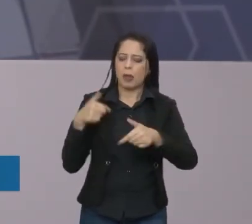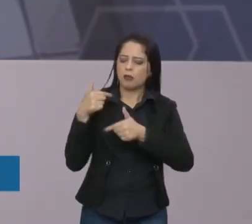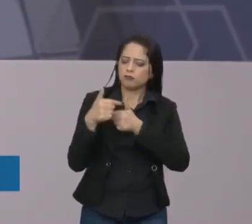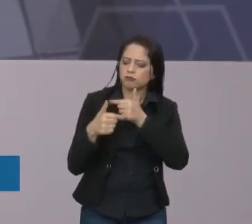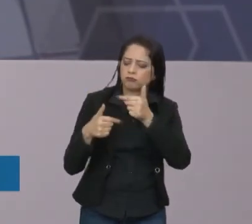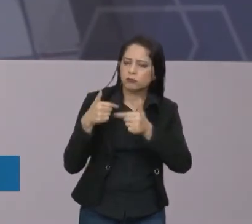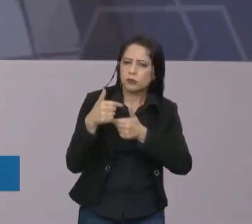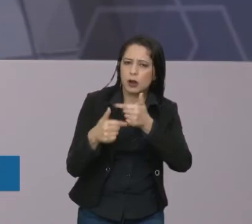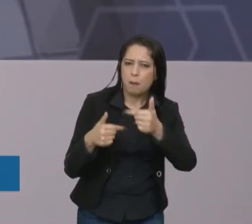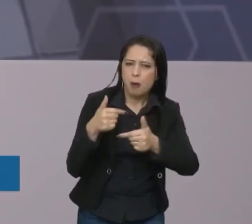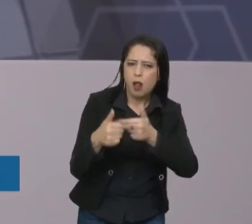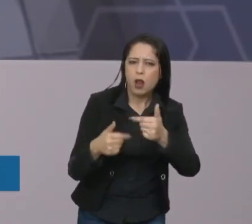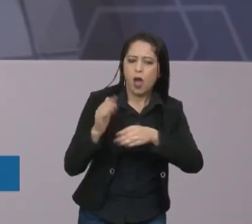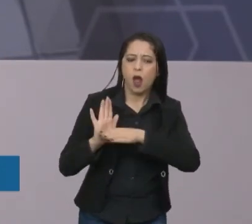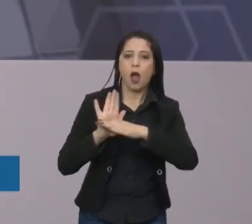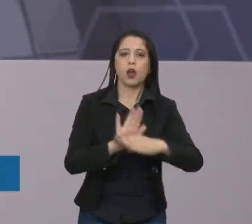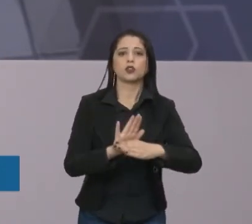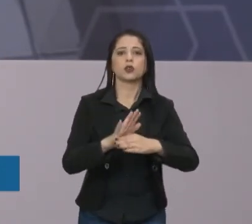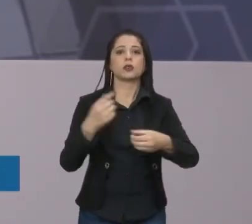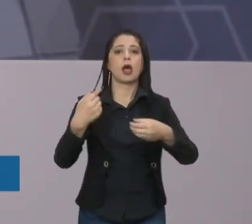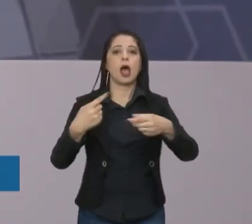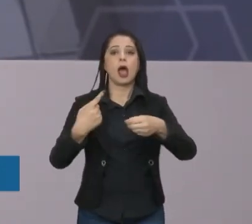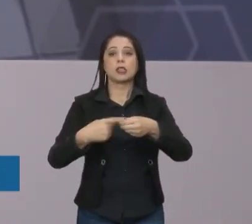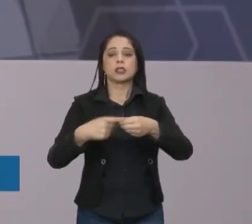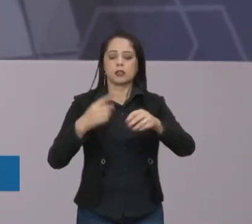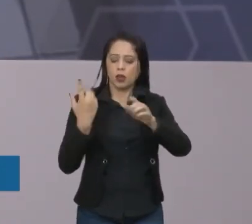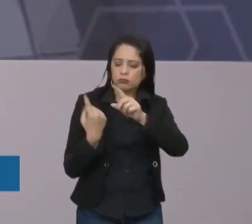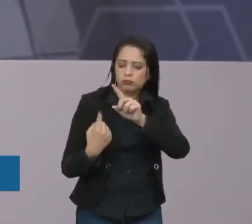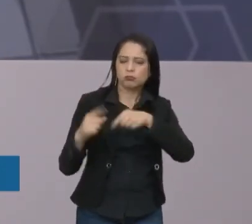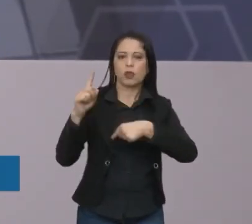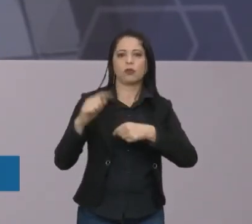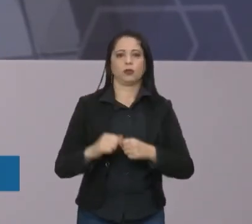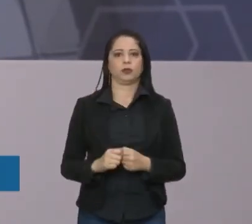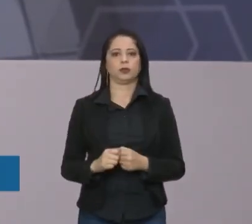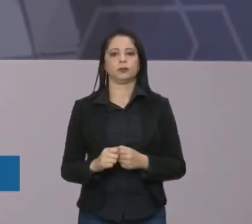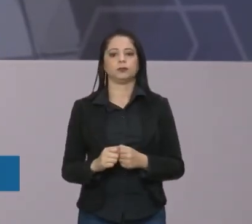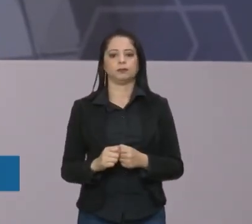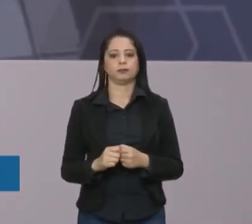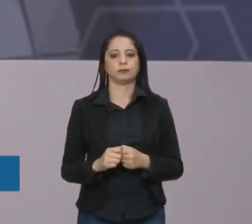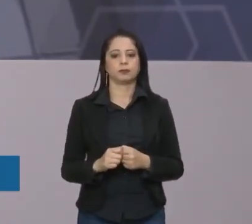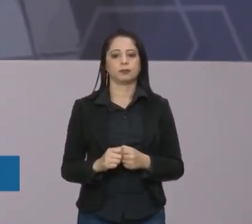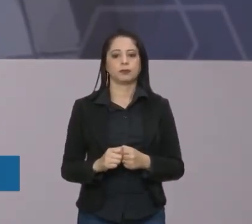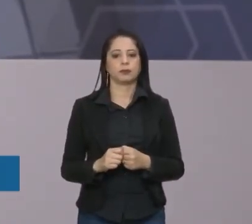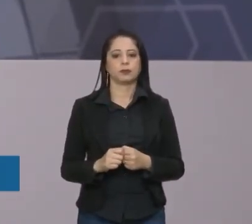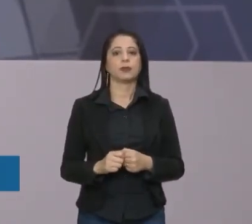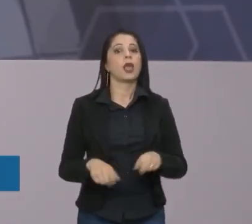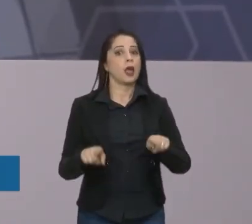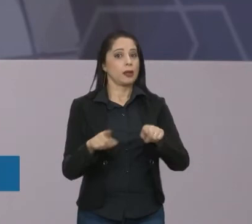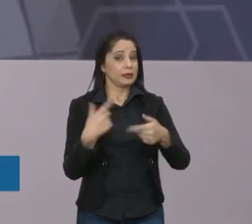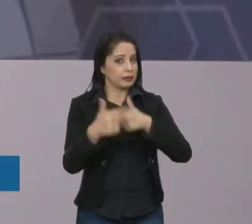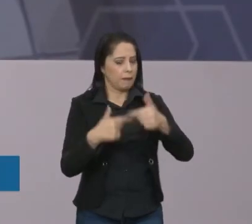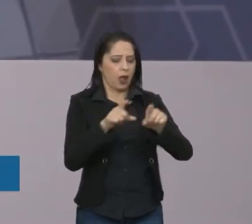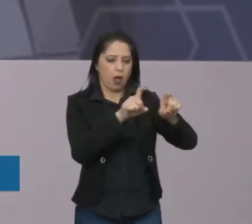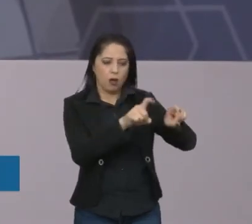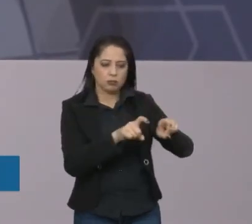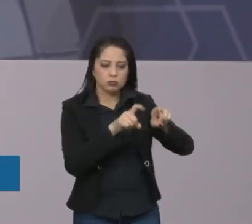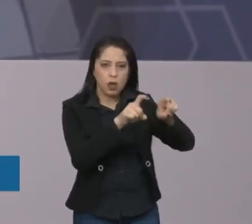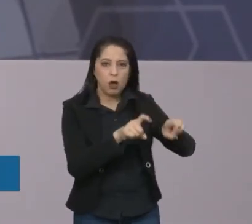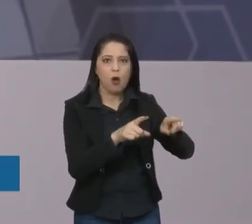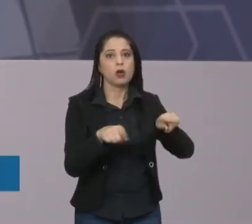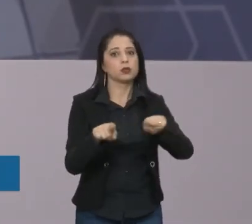e desenvolvimento desta cidade. Primeiro, através das atividades agrícolas e depois